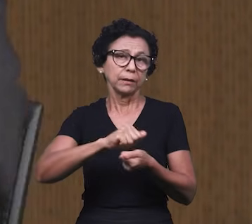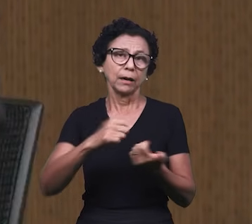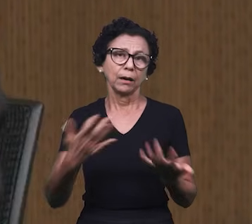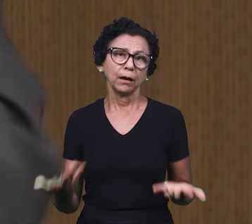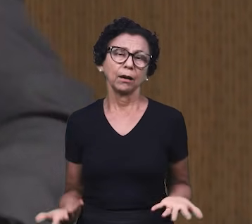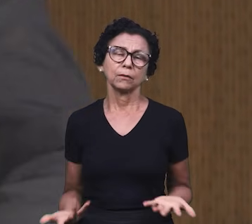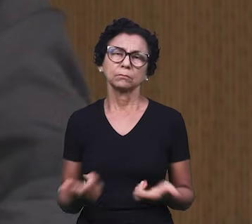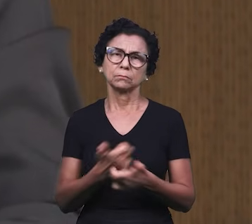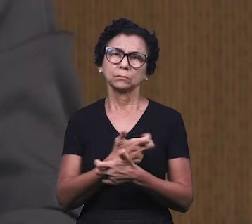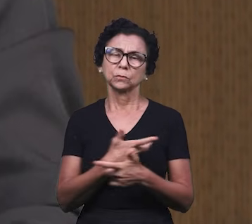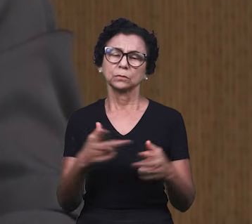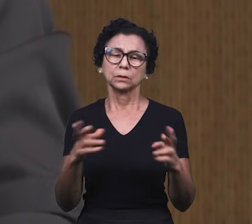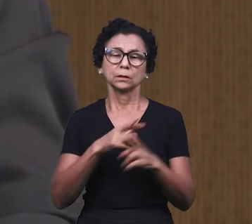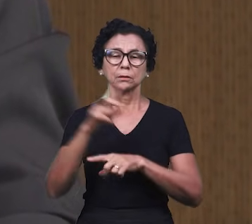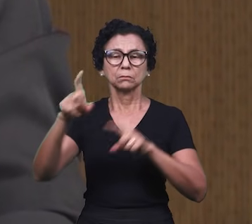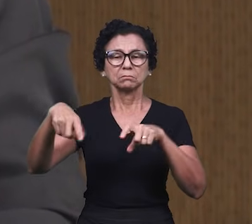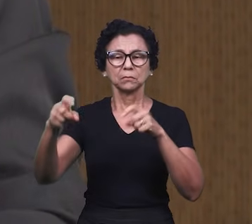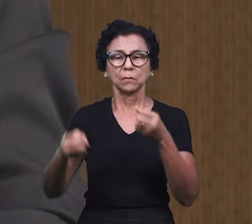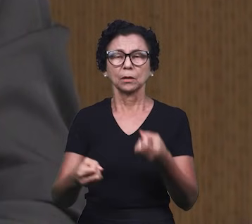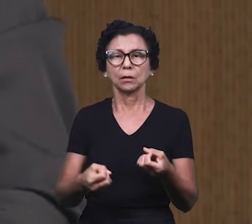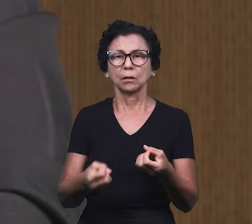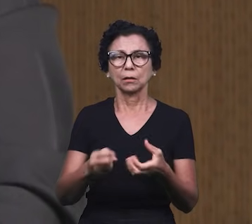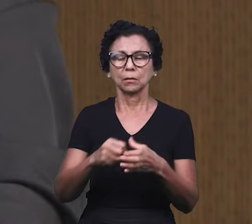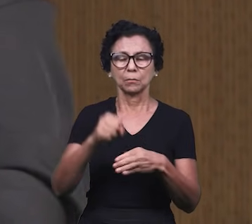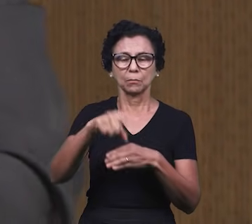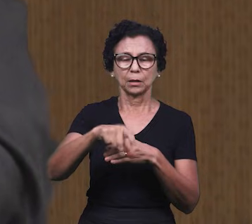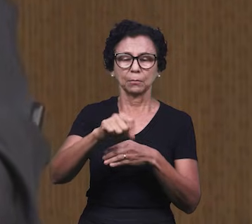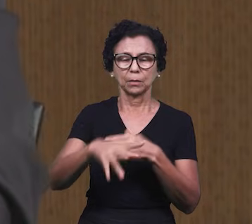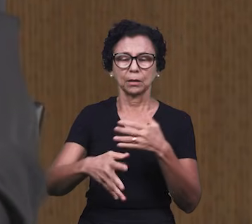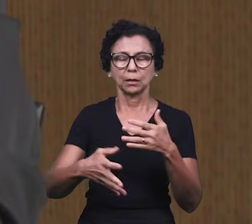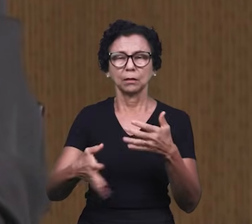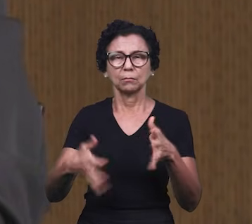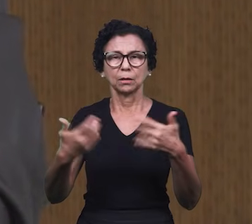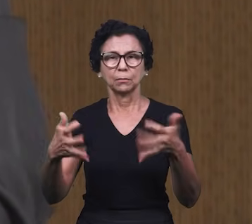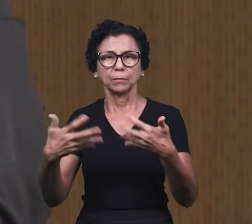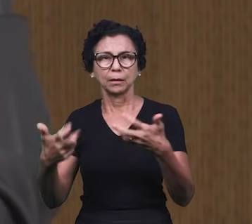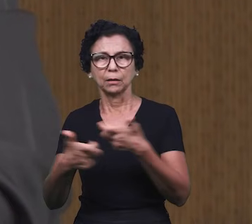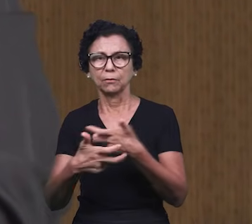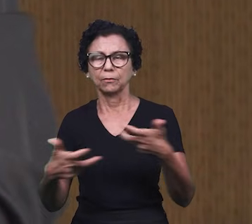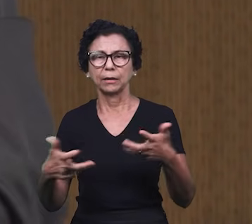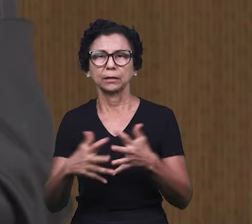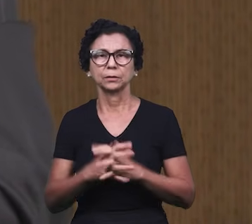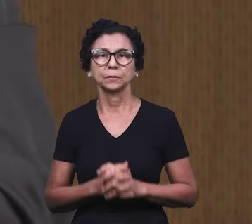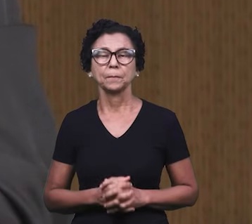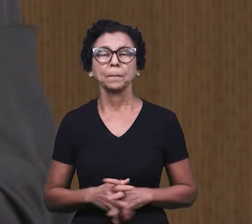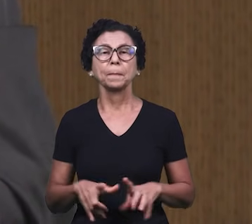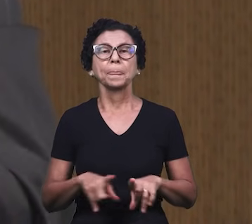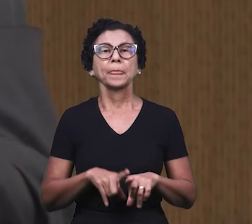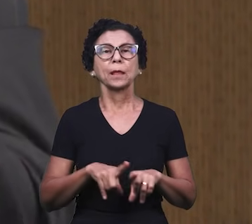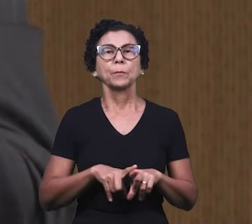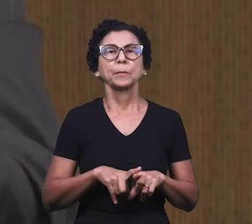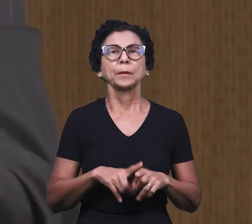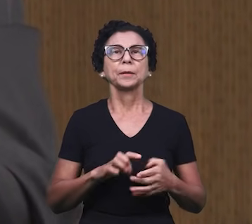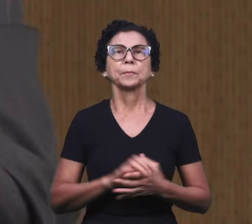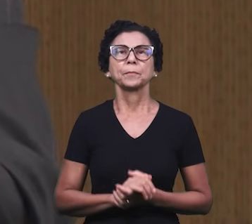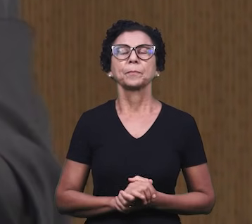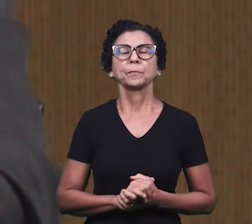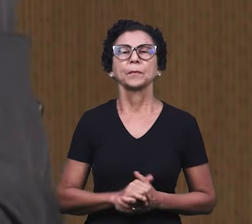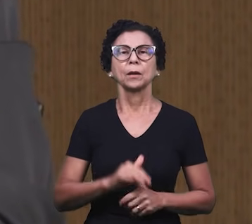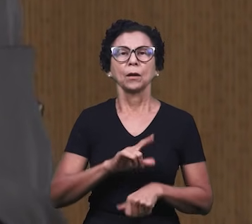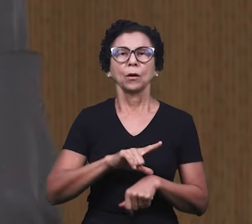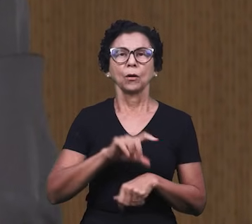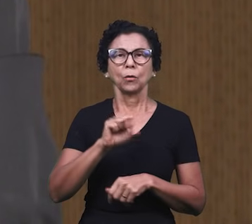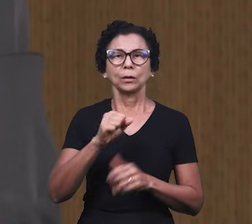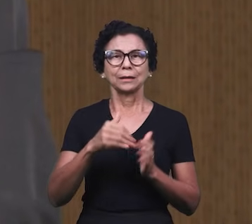de agropecuária, né, assuntos de agropecuária. Mas 8 horas, das 8 às 10, todos os dias, é um horário para